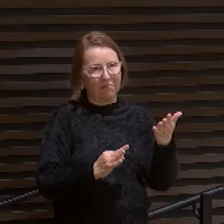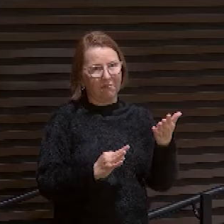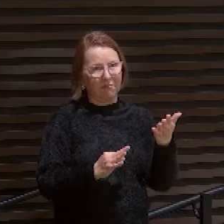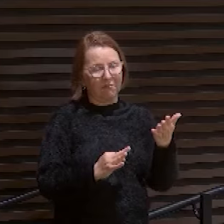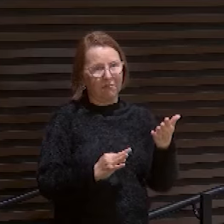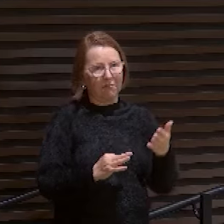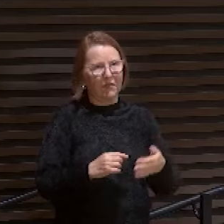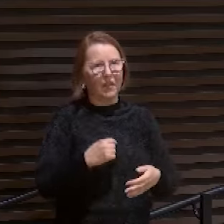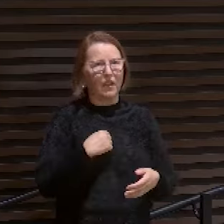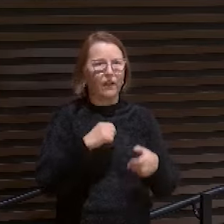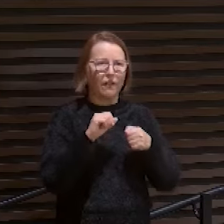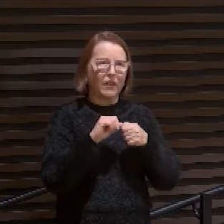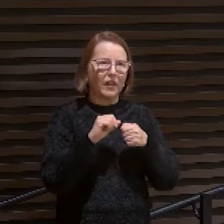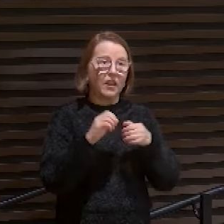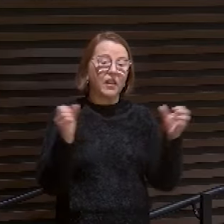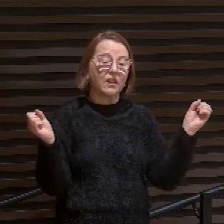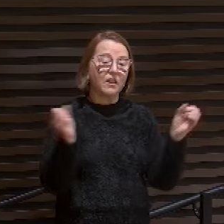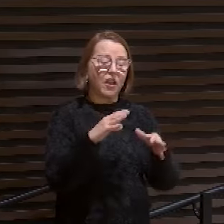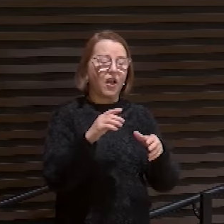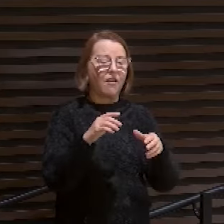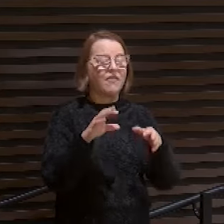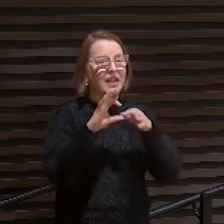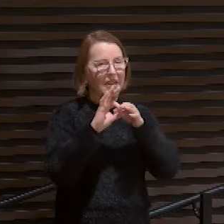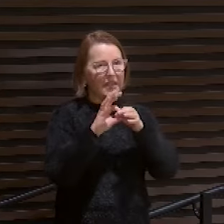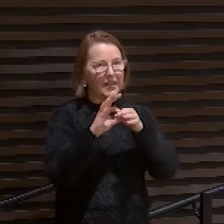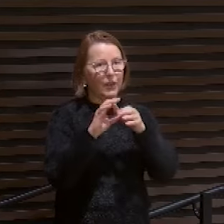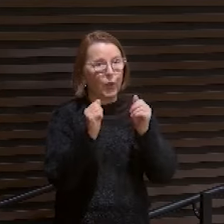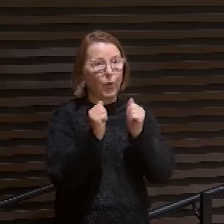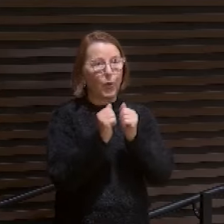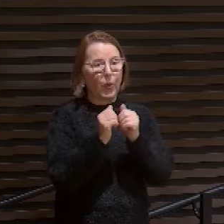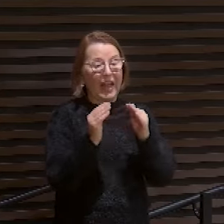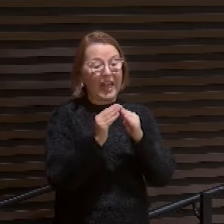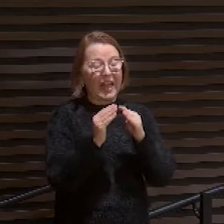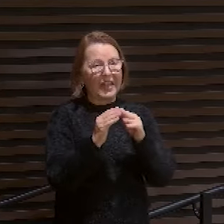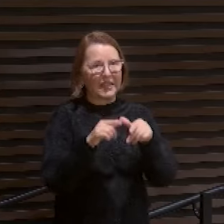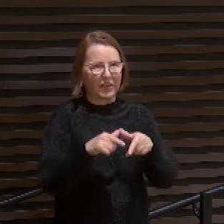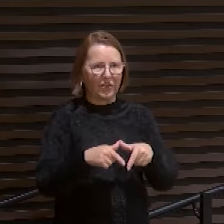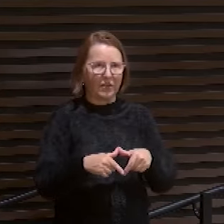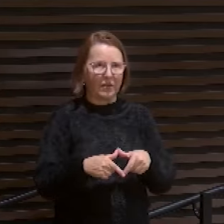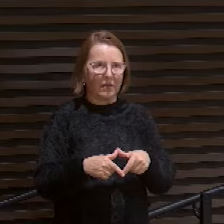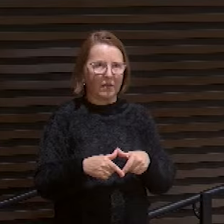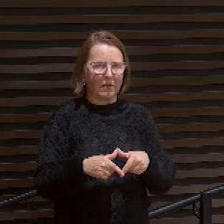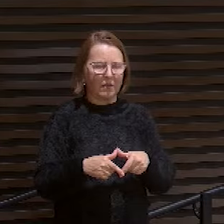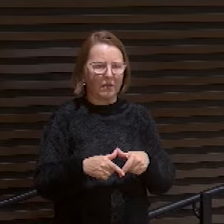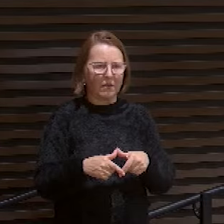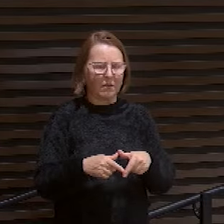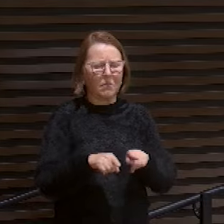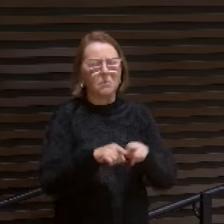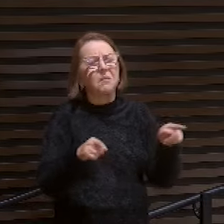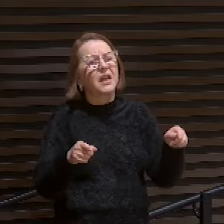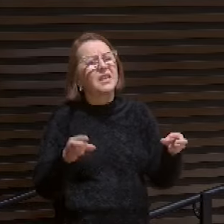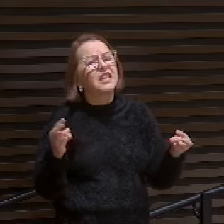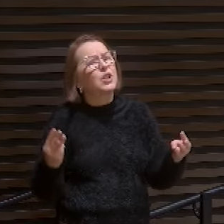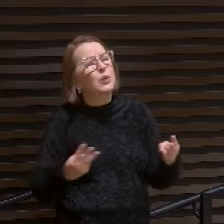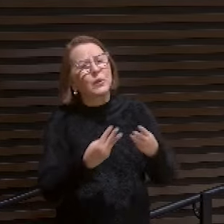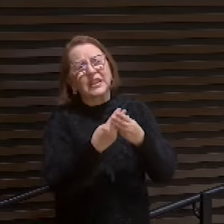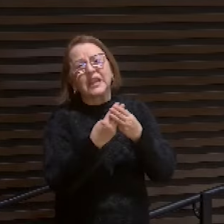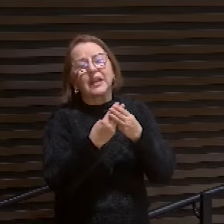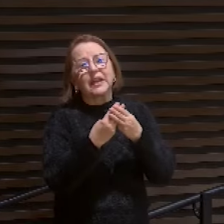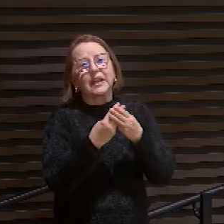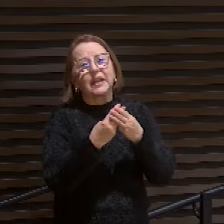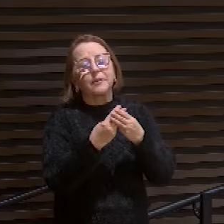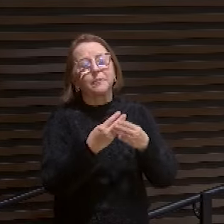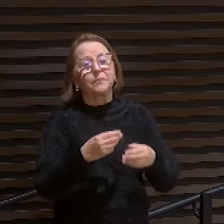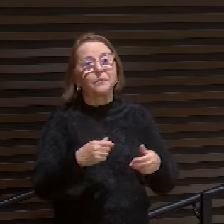Eu farei uma nova aliança com a casa de Israel. Cadê Judá? Aí nós temos que